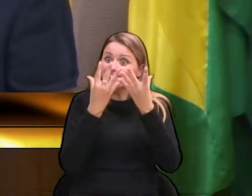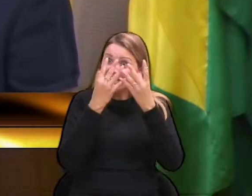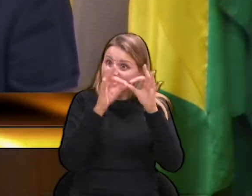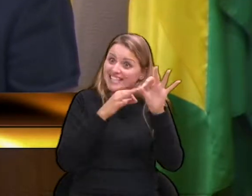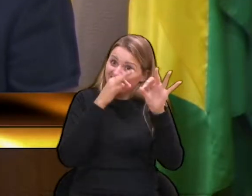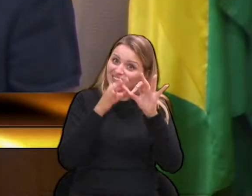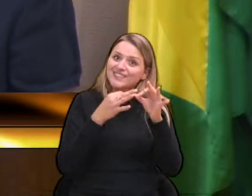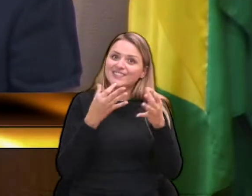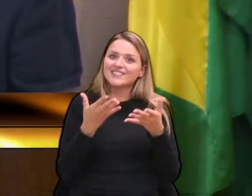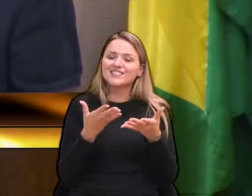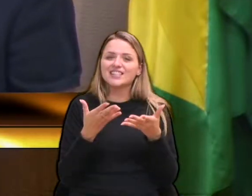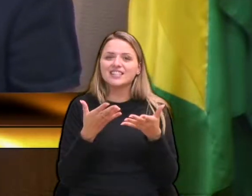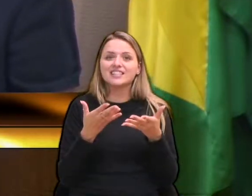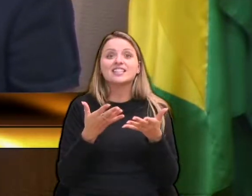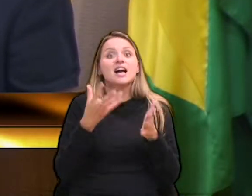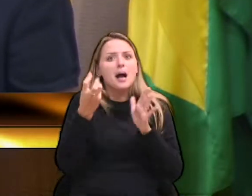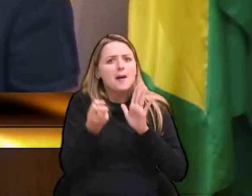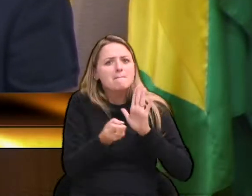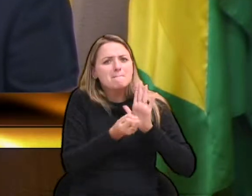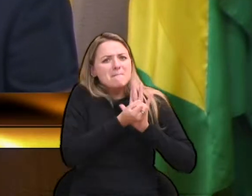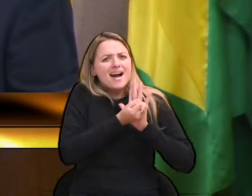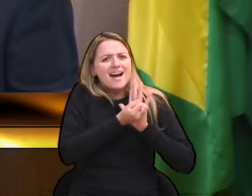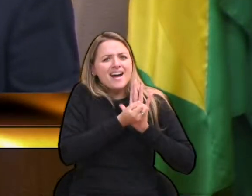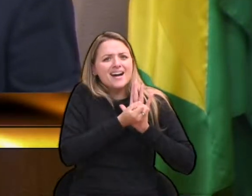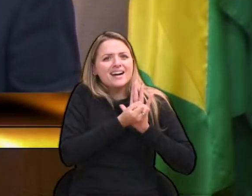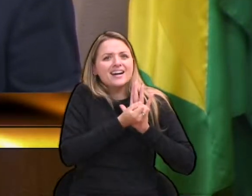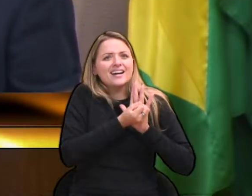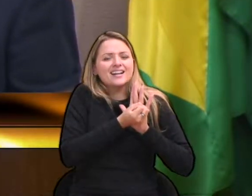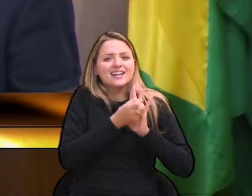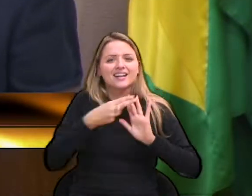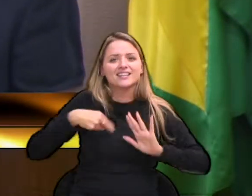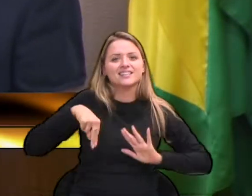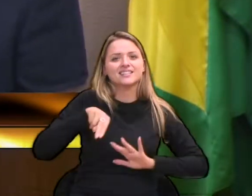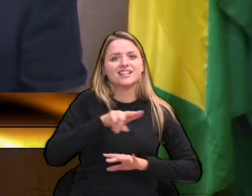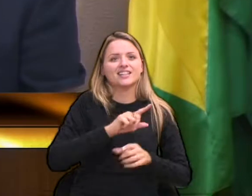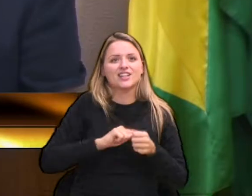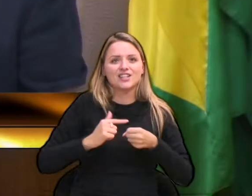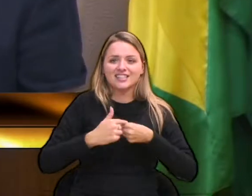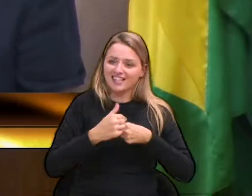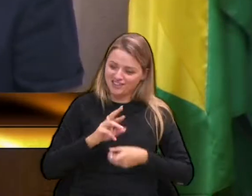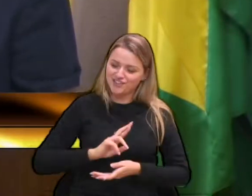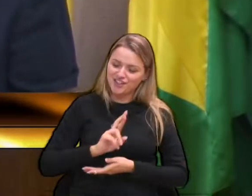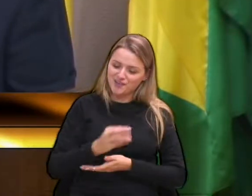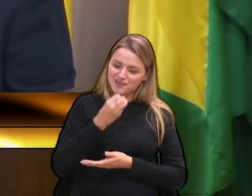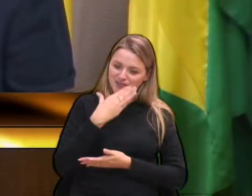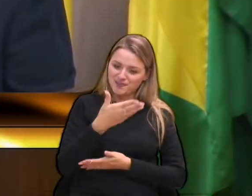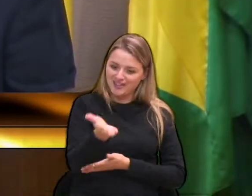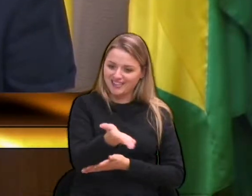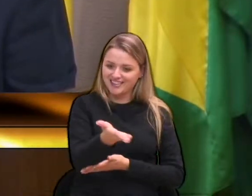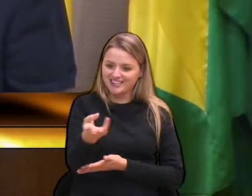uva, o símbolo maior de nossa Caxias, muito bem representada.